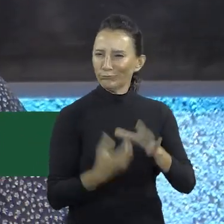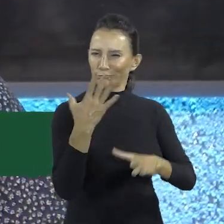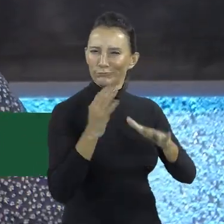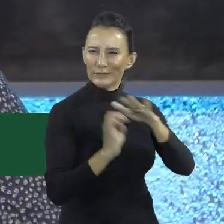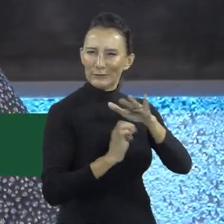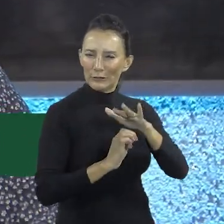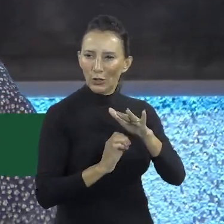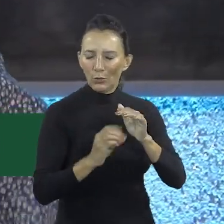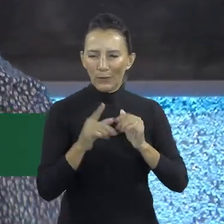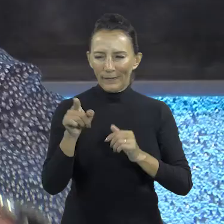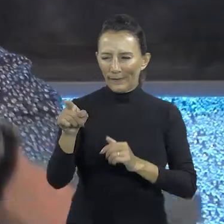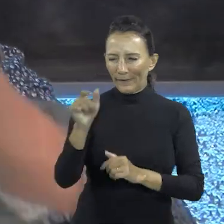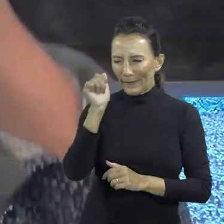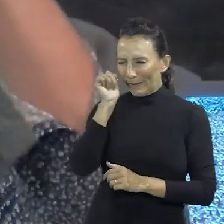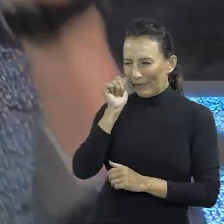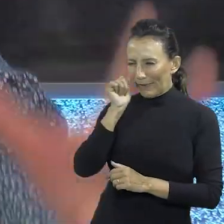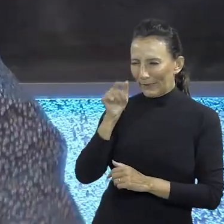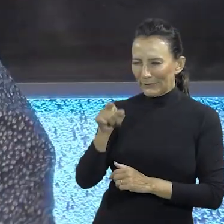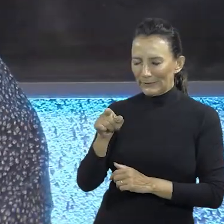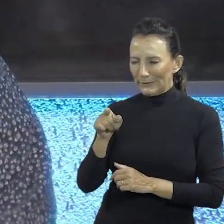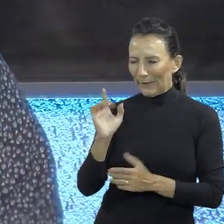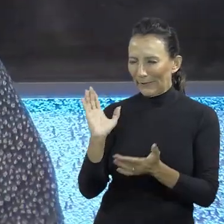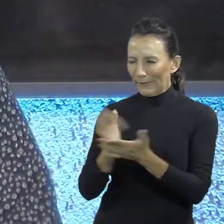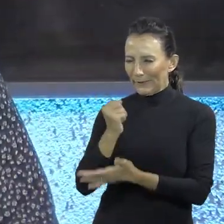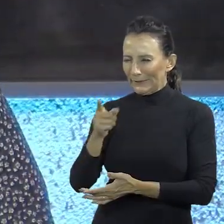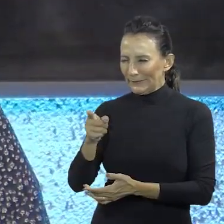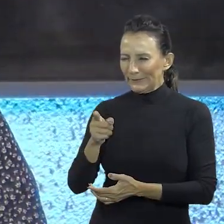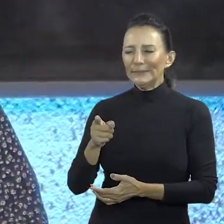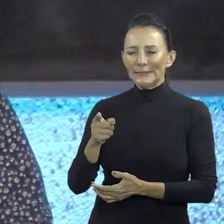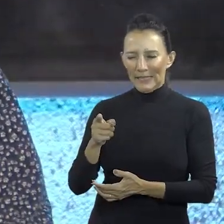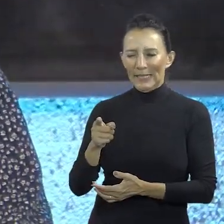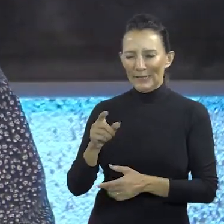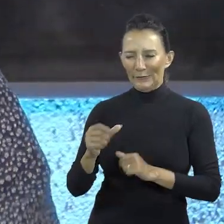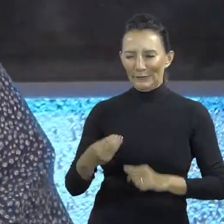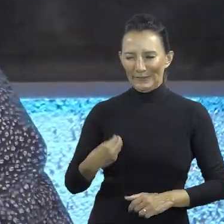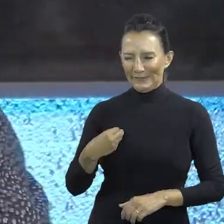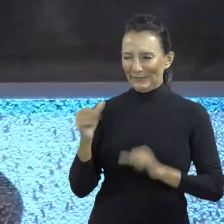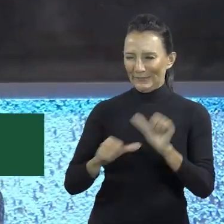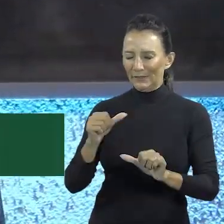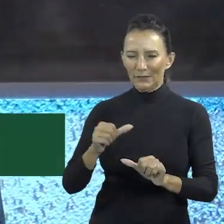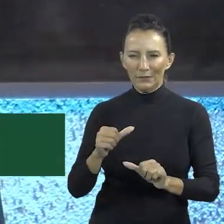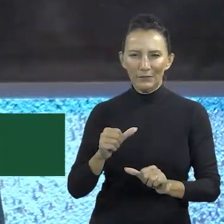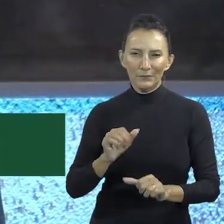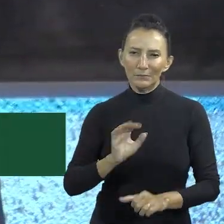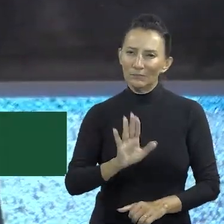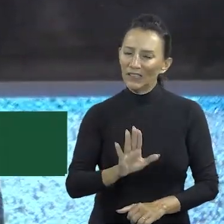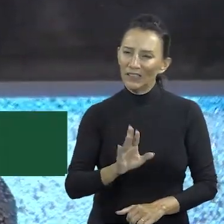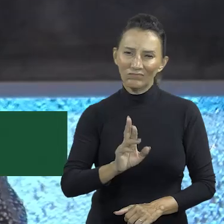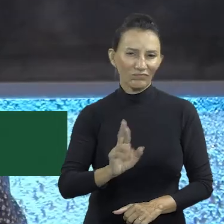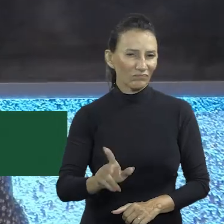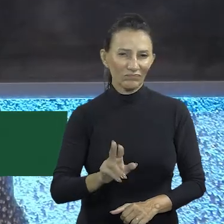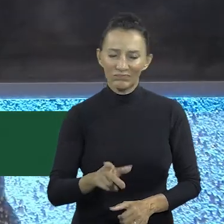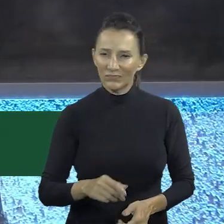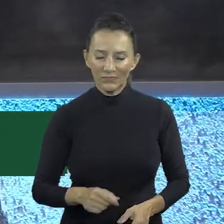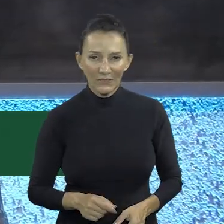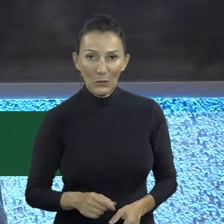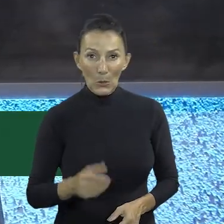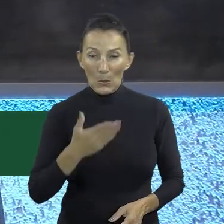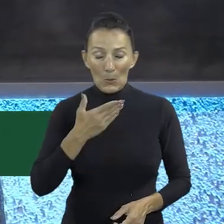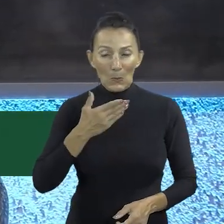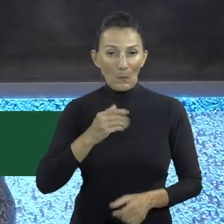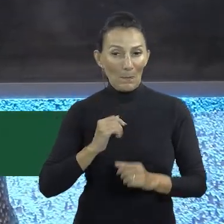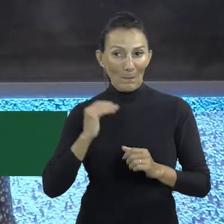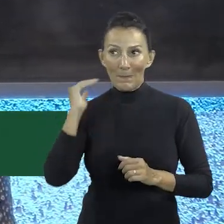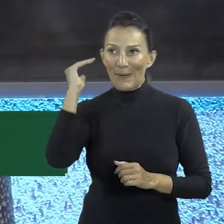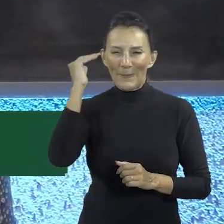garota, é você ter um dinheiro muito alto numa conta bancária. Mas o maior presente que Deus tem para